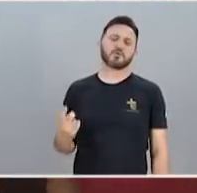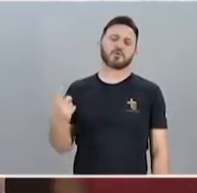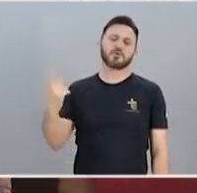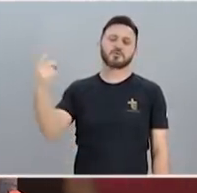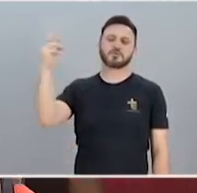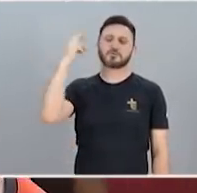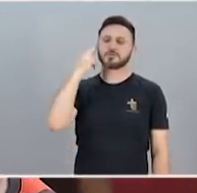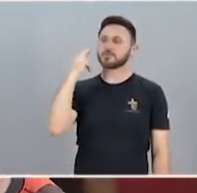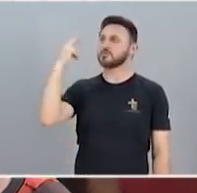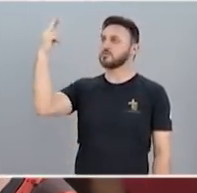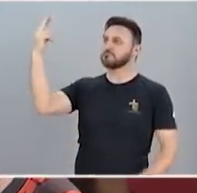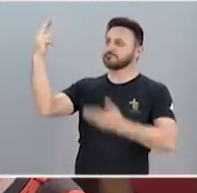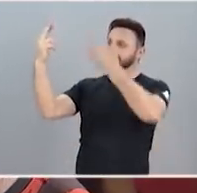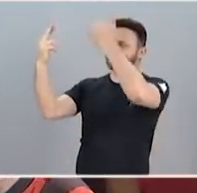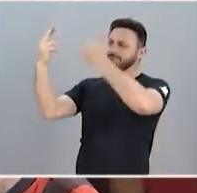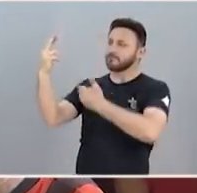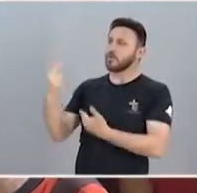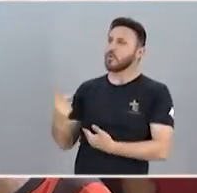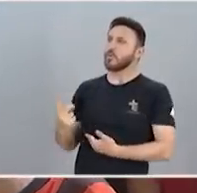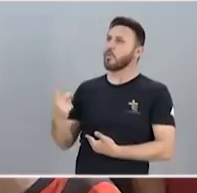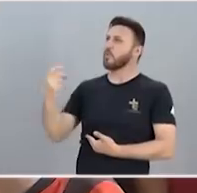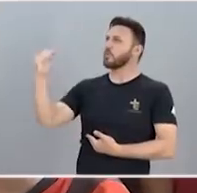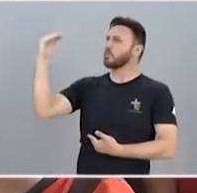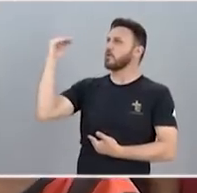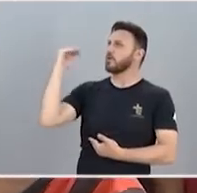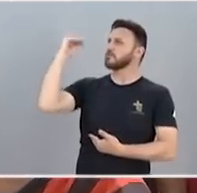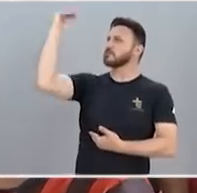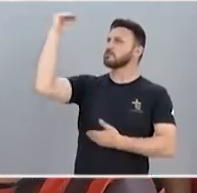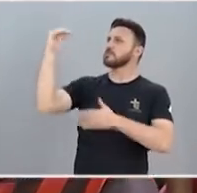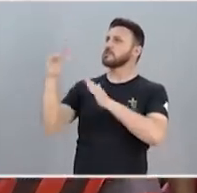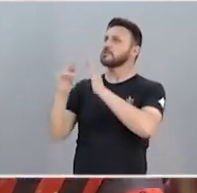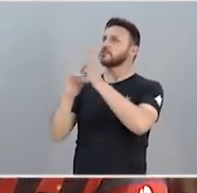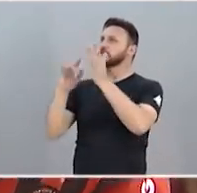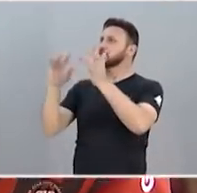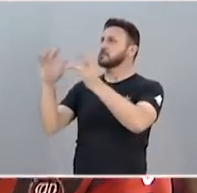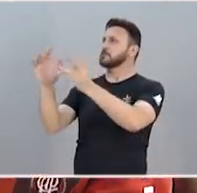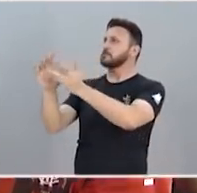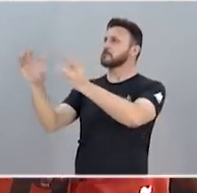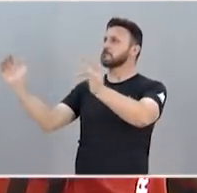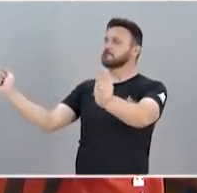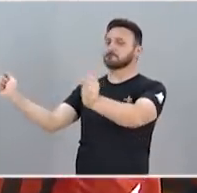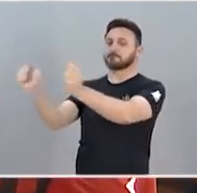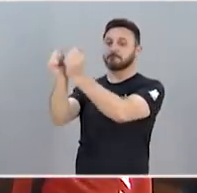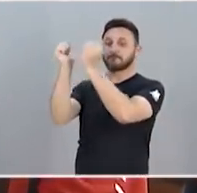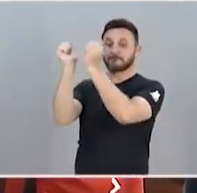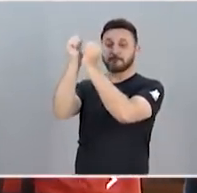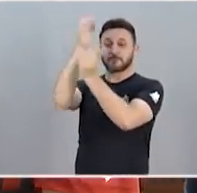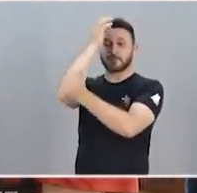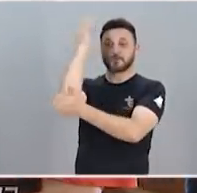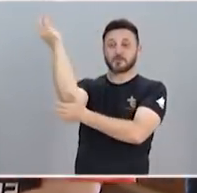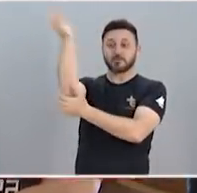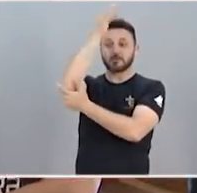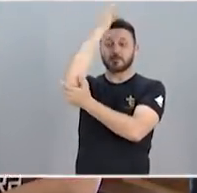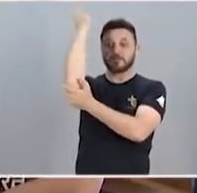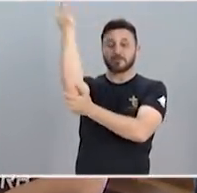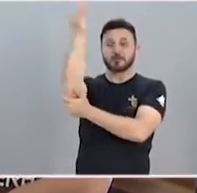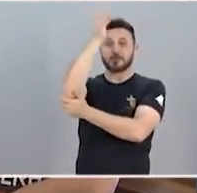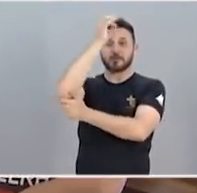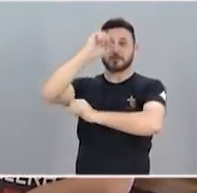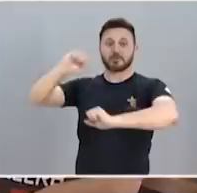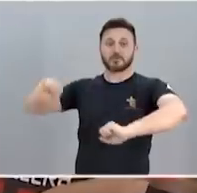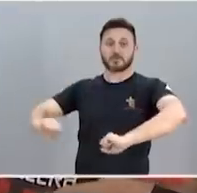só vós o Senhor, só vós o Altíssimo, Jesus Cristo, com o